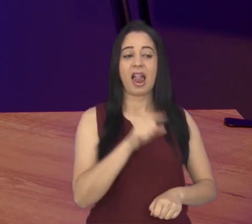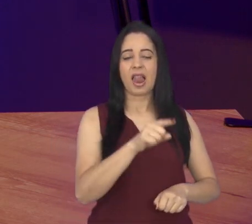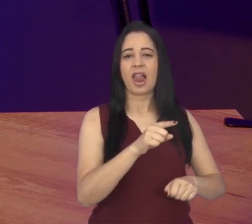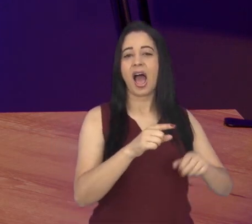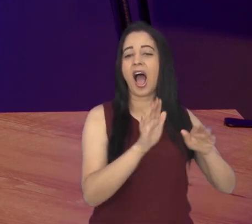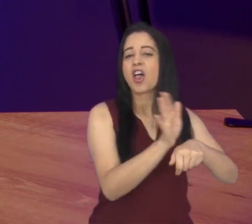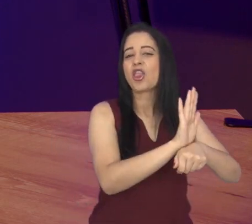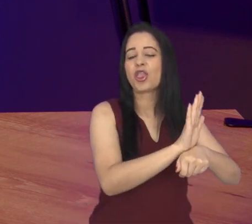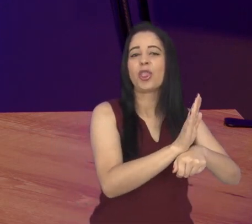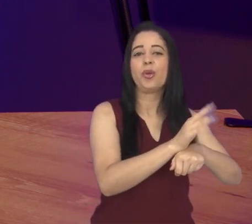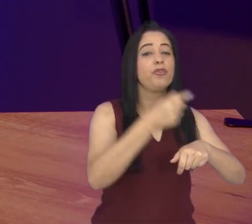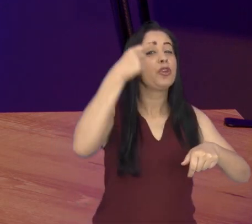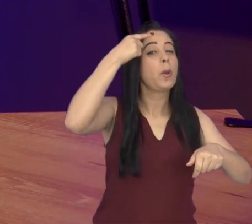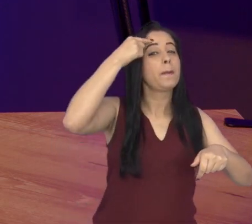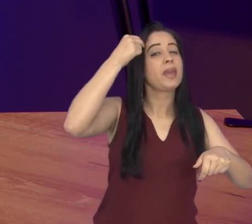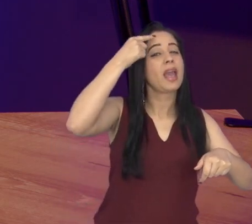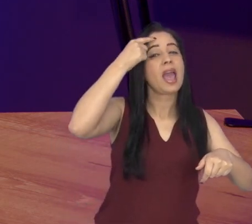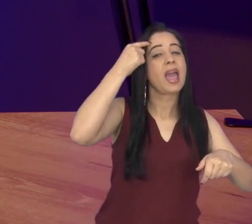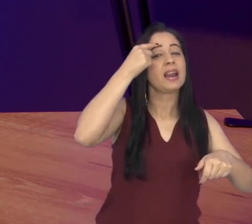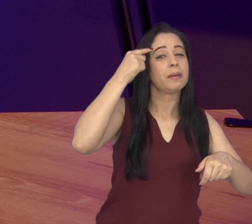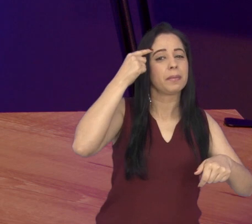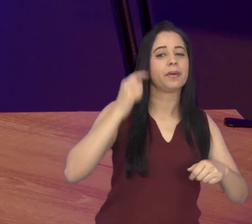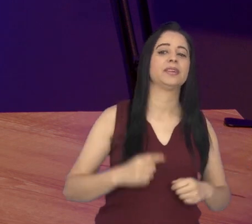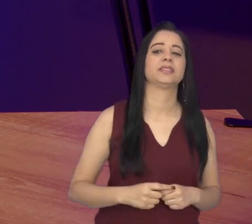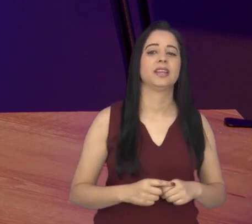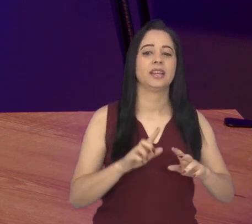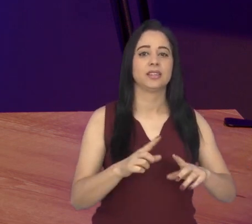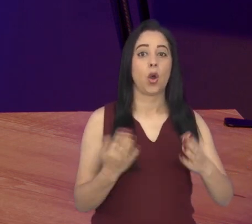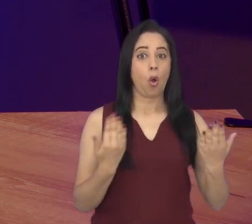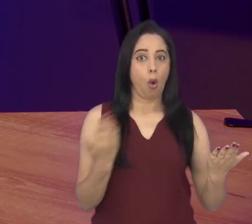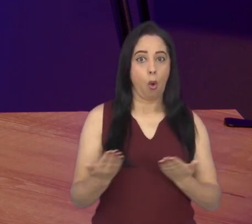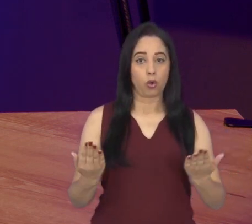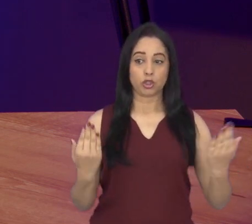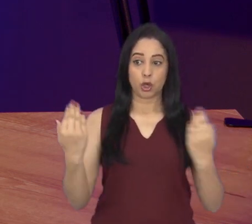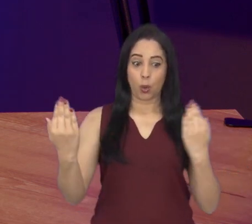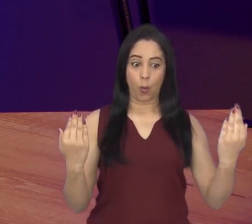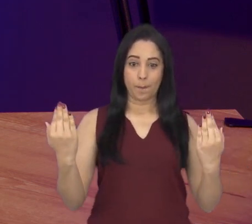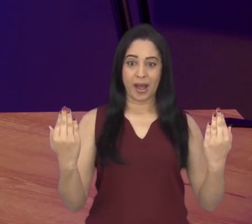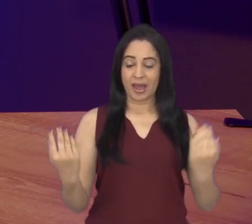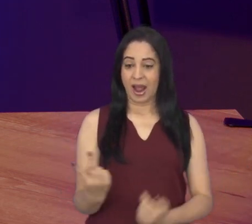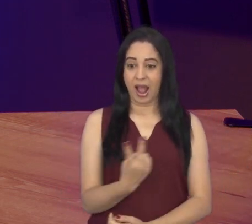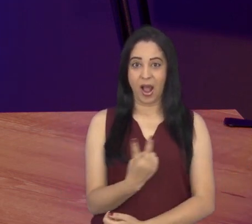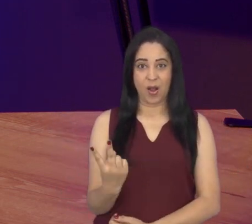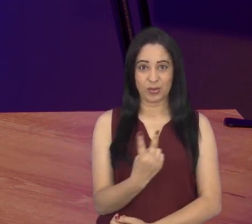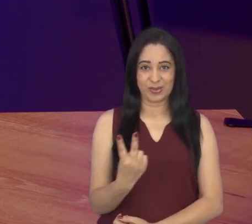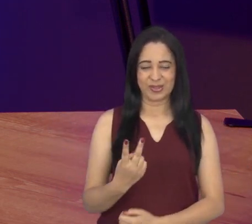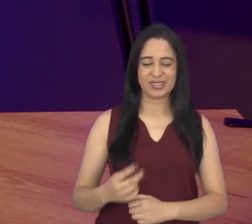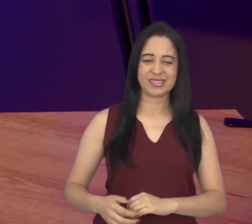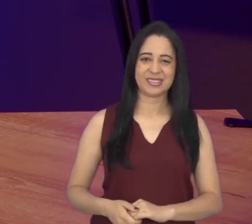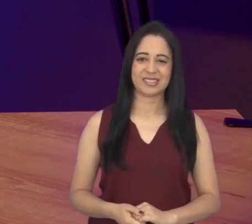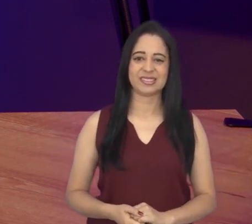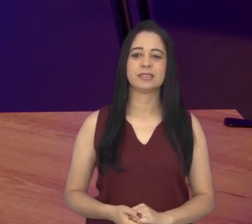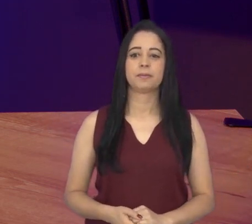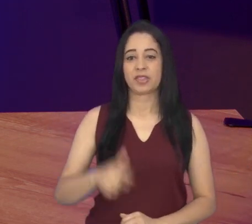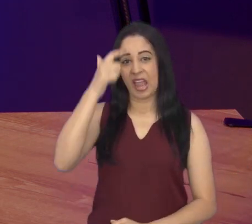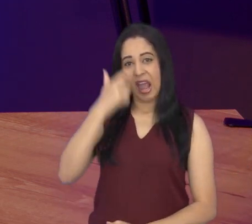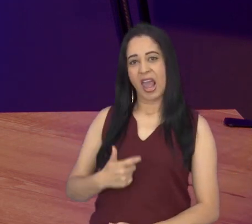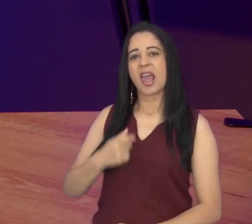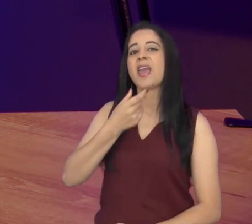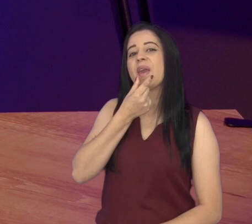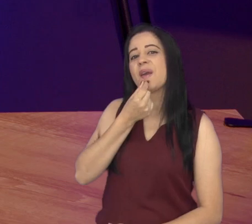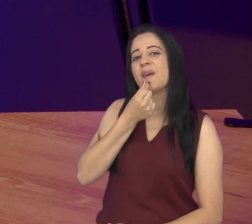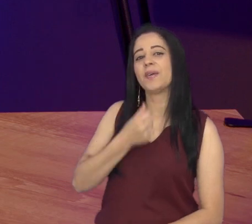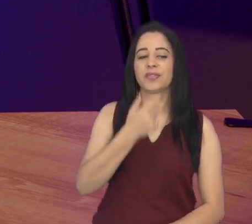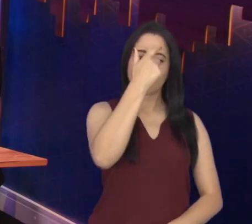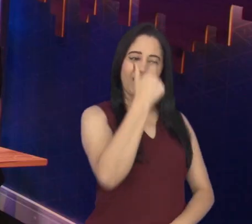a nossa Mione do universo de Harry Potter, que hoje vai ser a minha presidente. Então sendo aí uma líder feminina super forte para nossa conversa